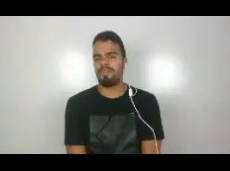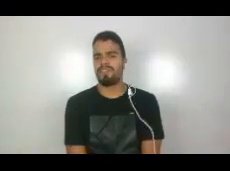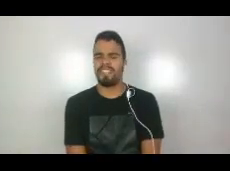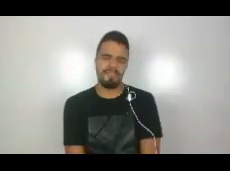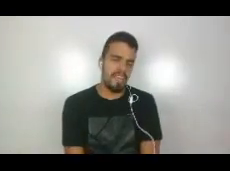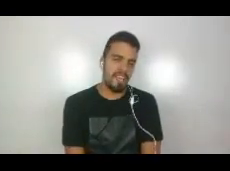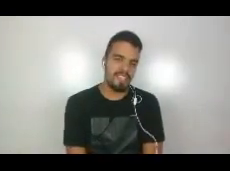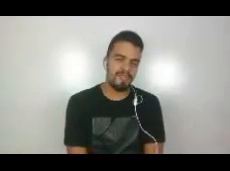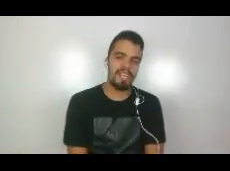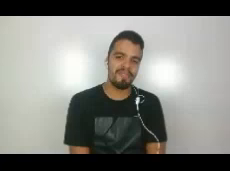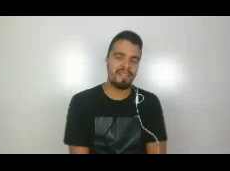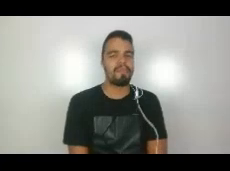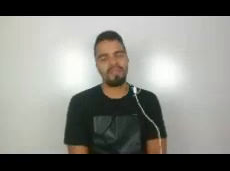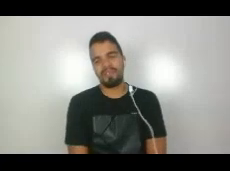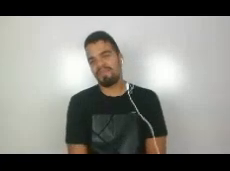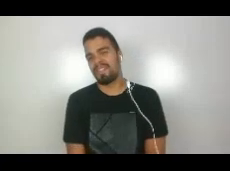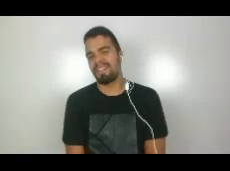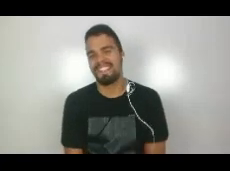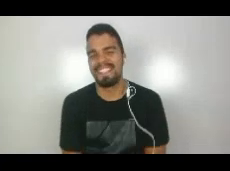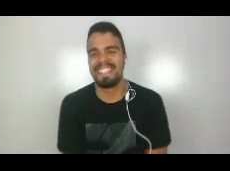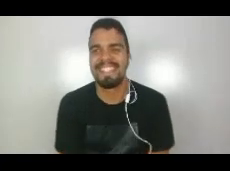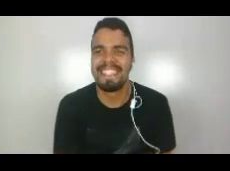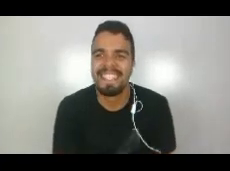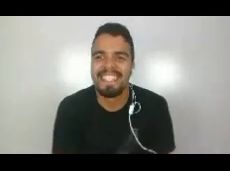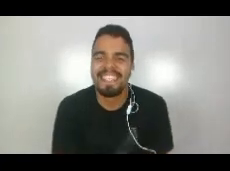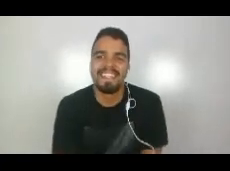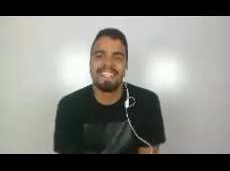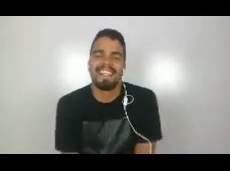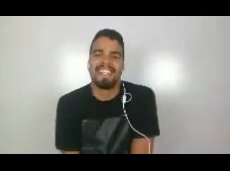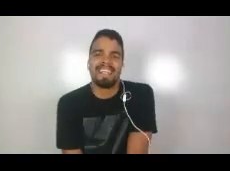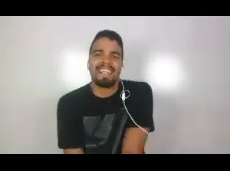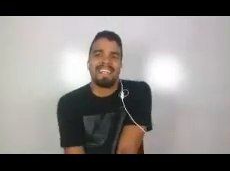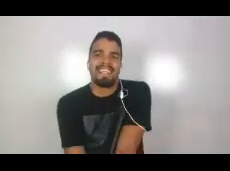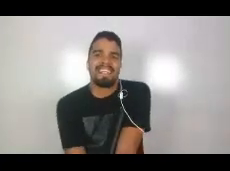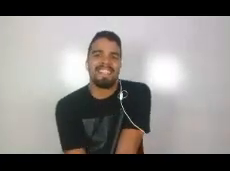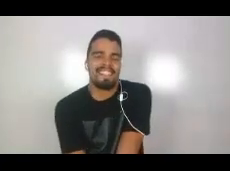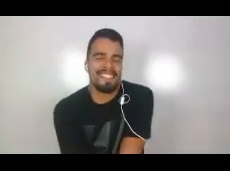pessoa surda. Vocês conhecem ou já encontraram uma pessoa surda?